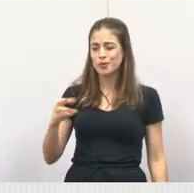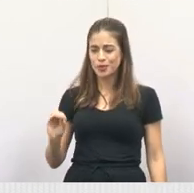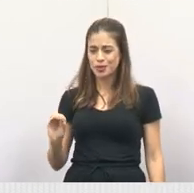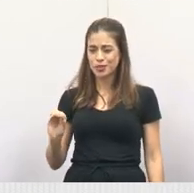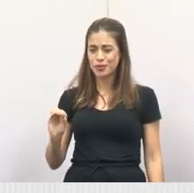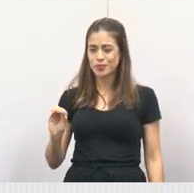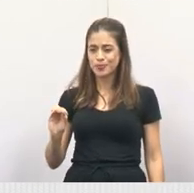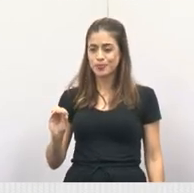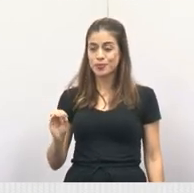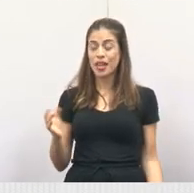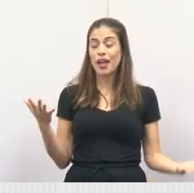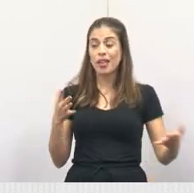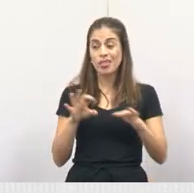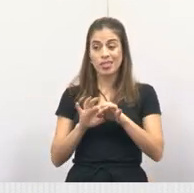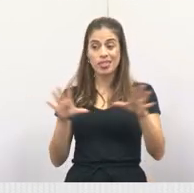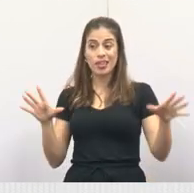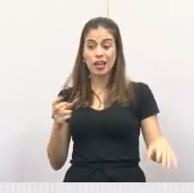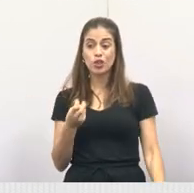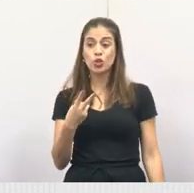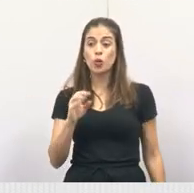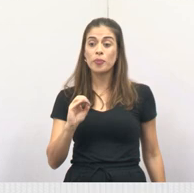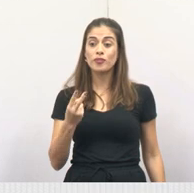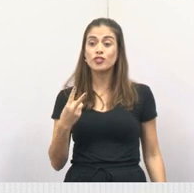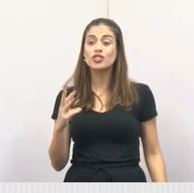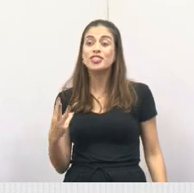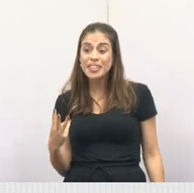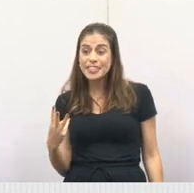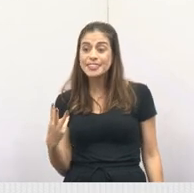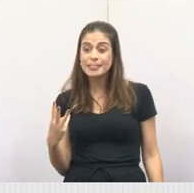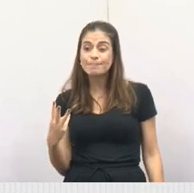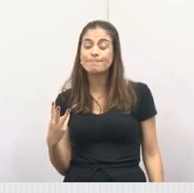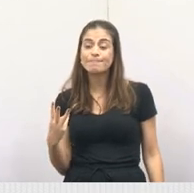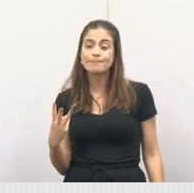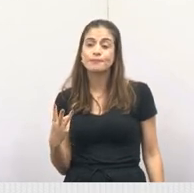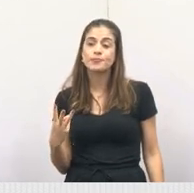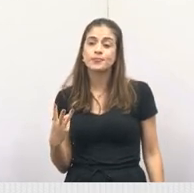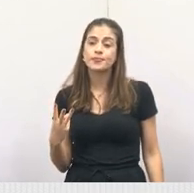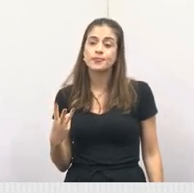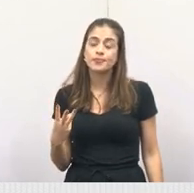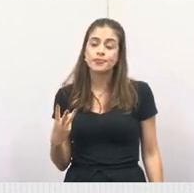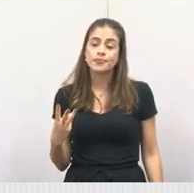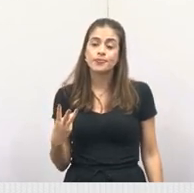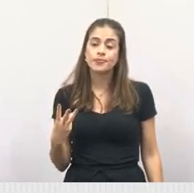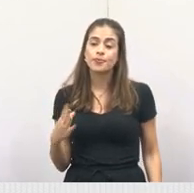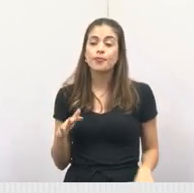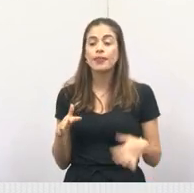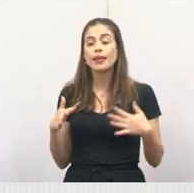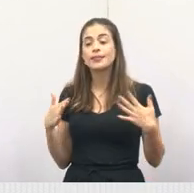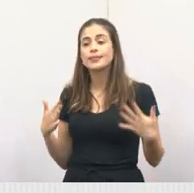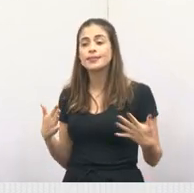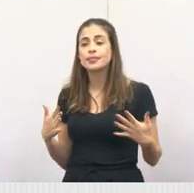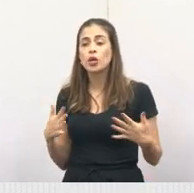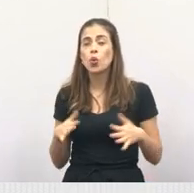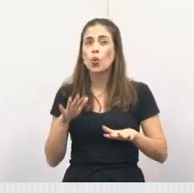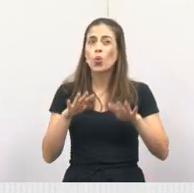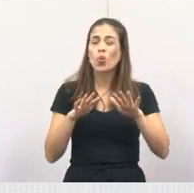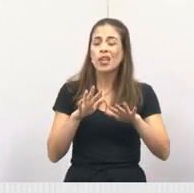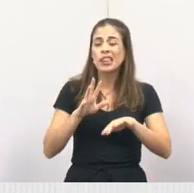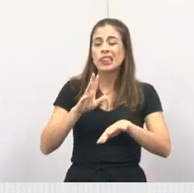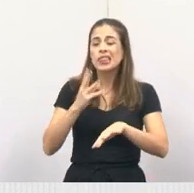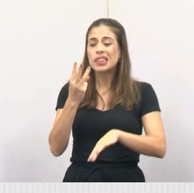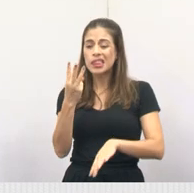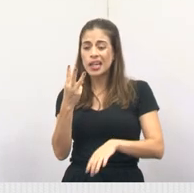obra foi entregue agora em 2023 em 2023 então portanto quase três